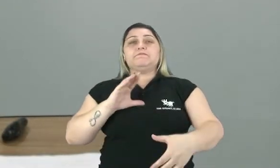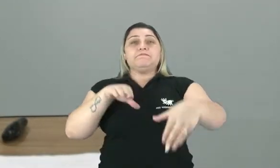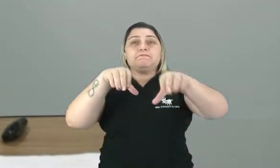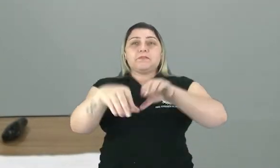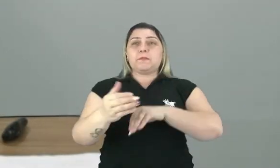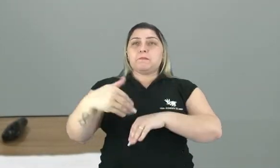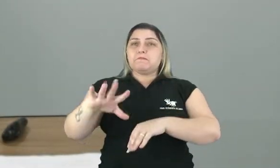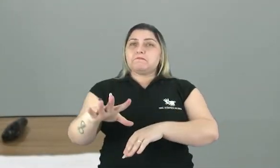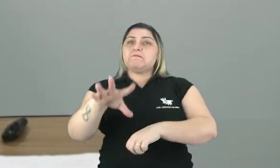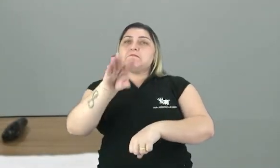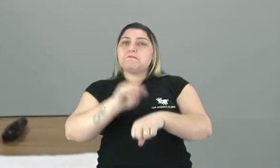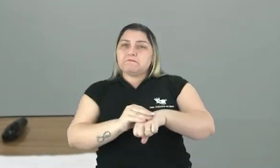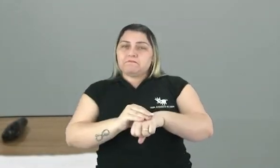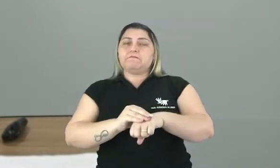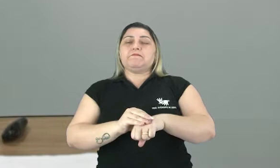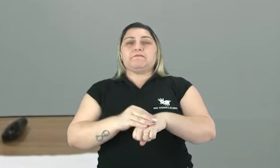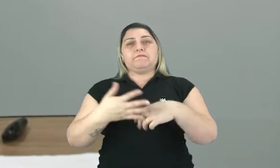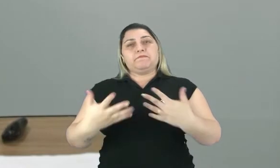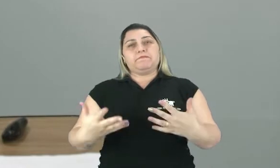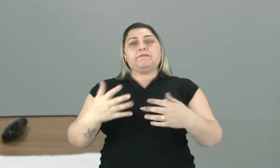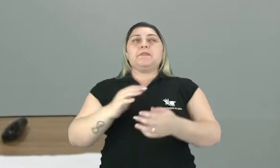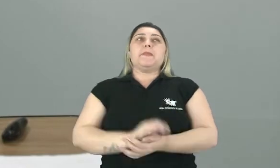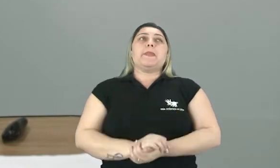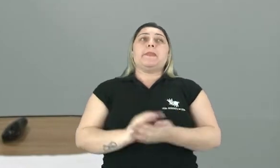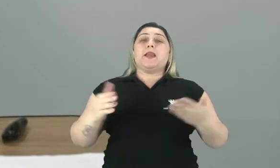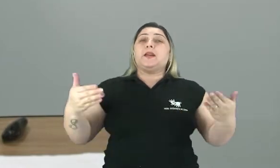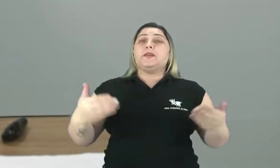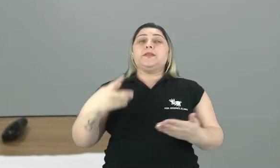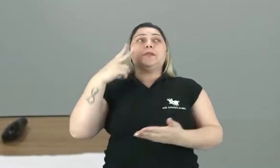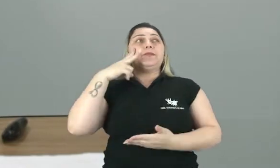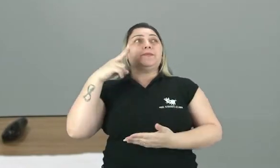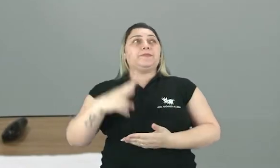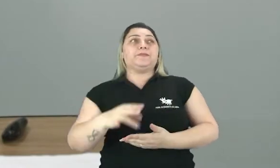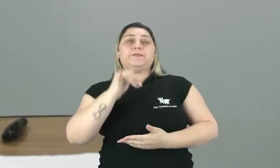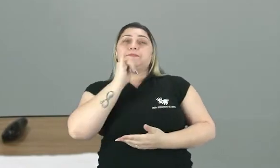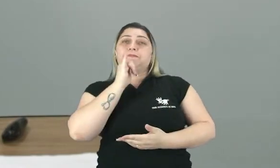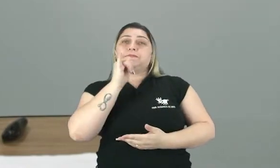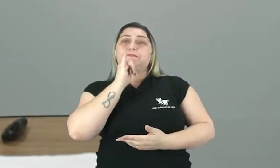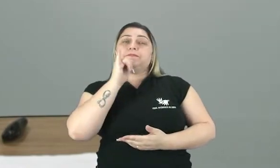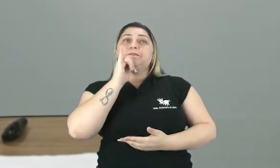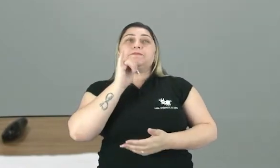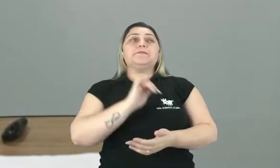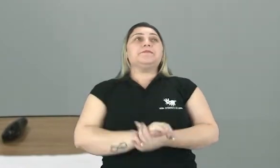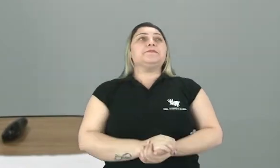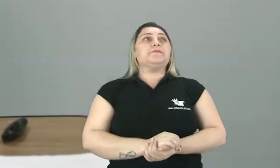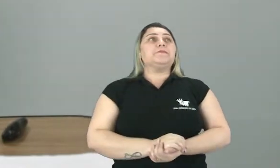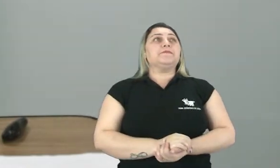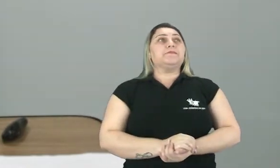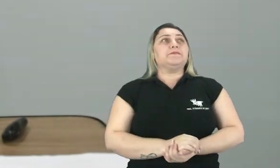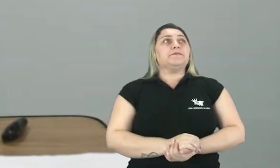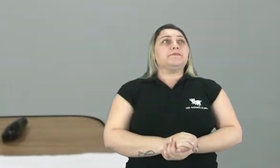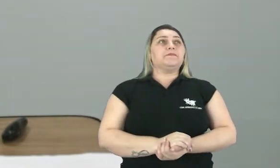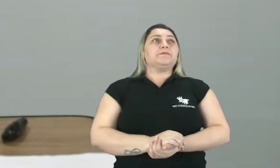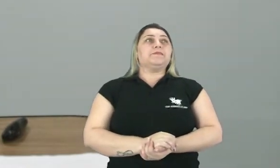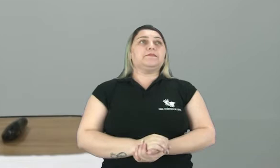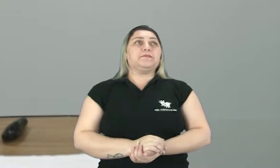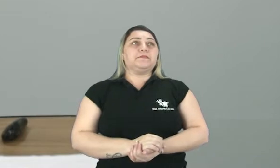mais reconhecido, e nesse sentido aí. Agora a gente vai ver um exemplo sobre essa situação. Vamos lá. Ó.